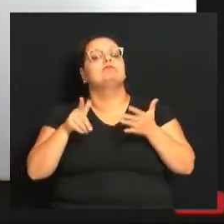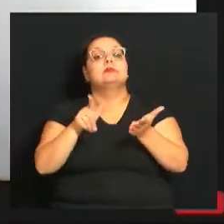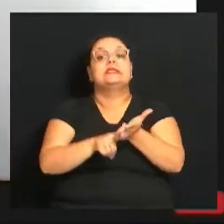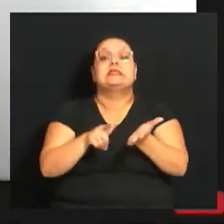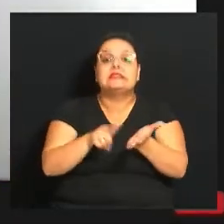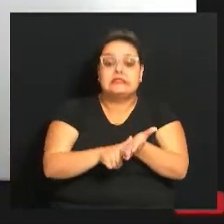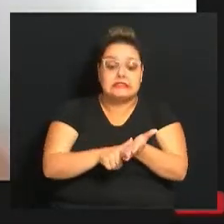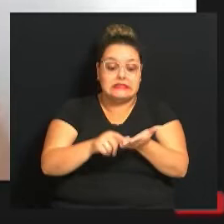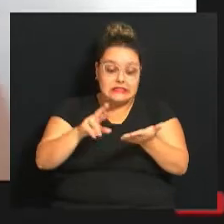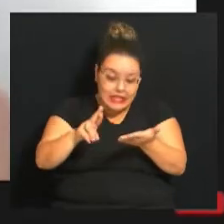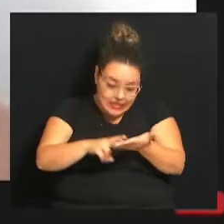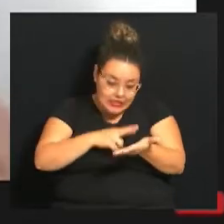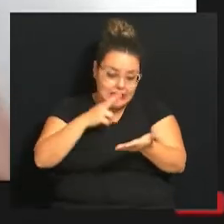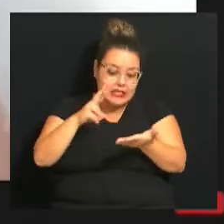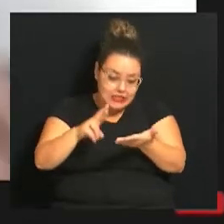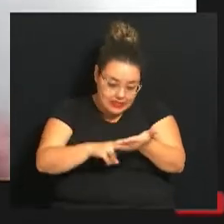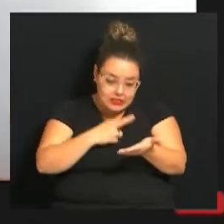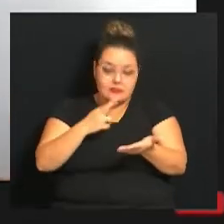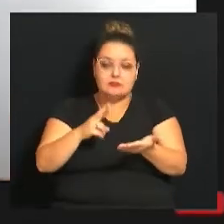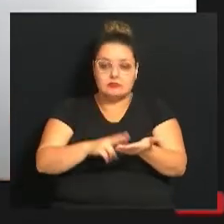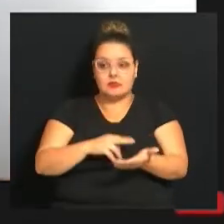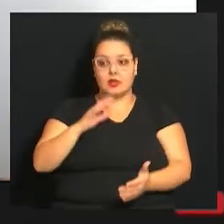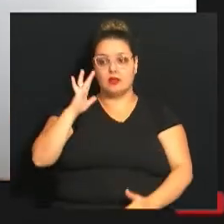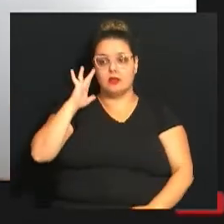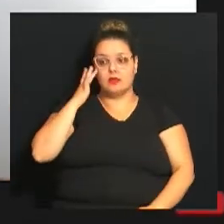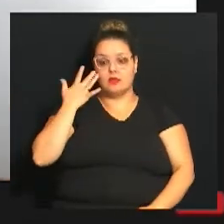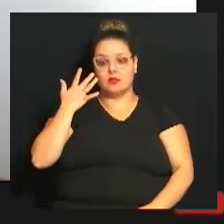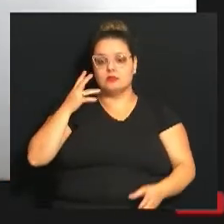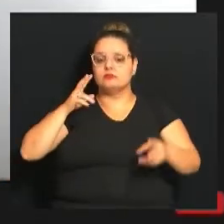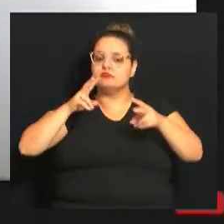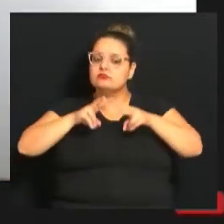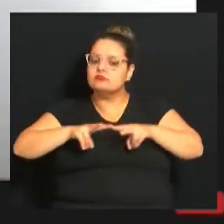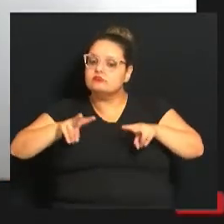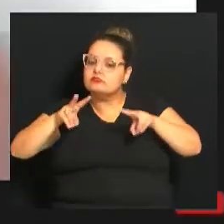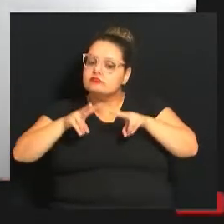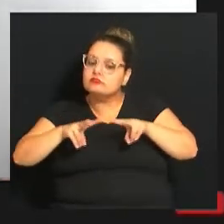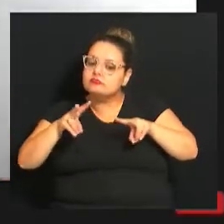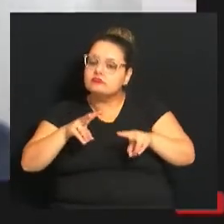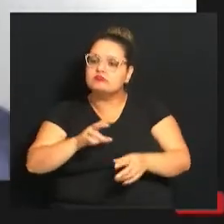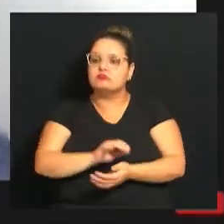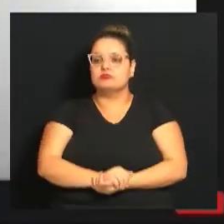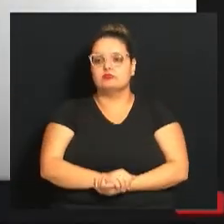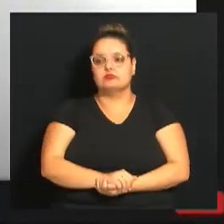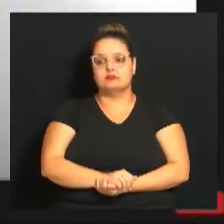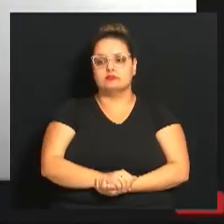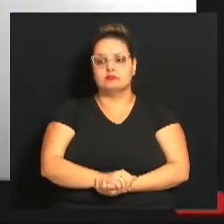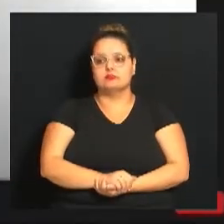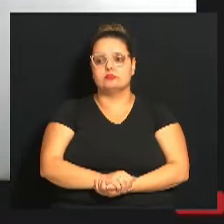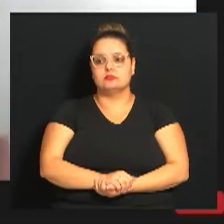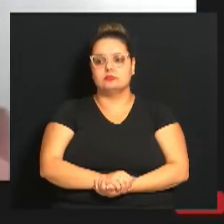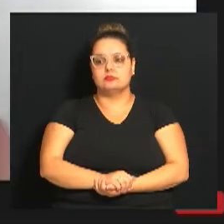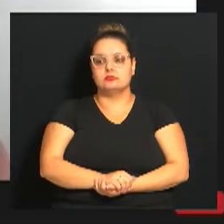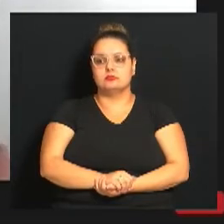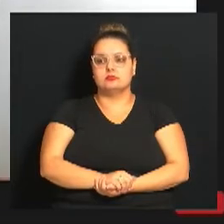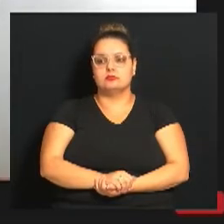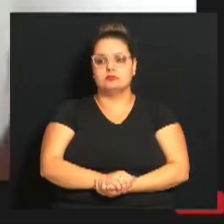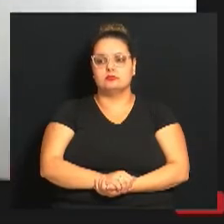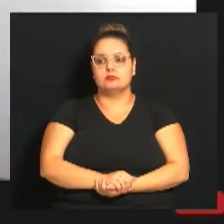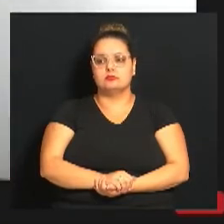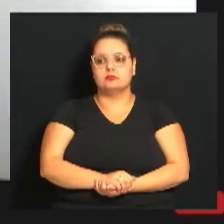no papel. Então, acho que olhando isso, foi uma coisa muito da direção, né,